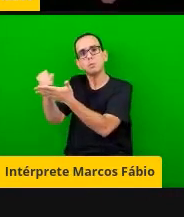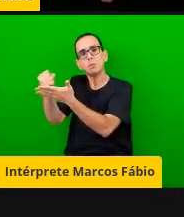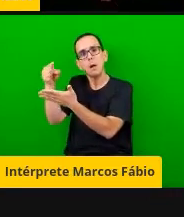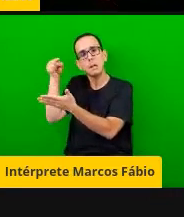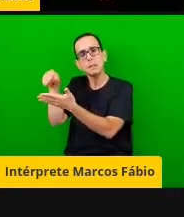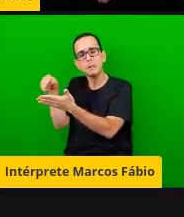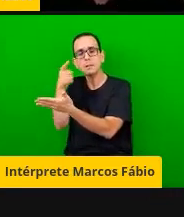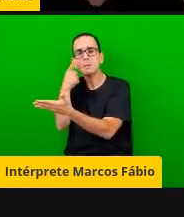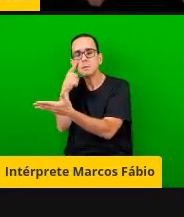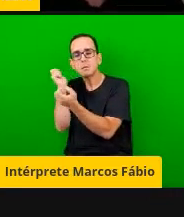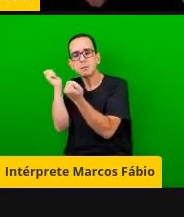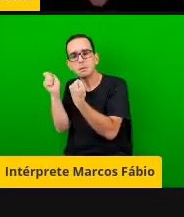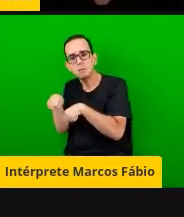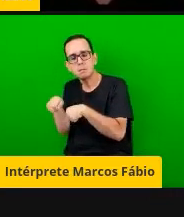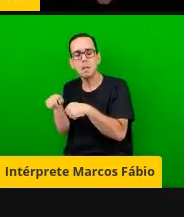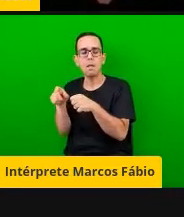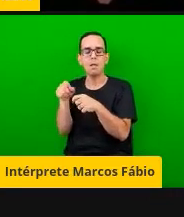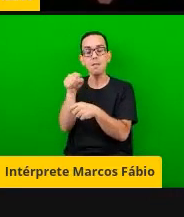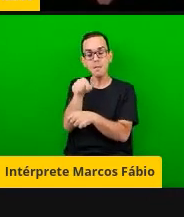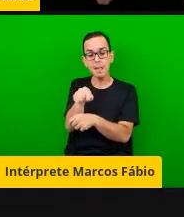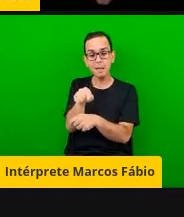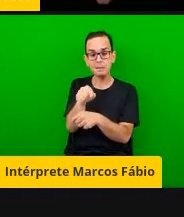vão fazer aí,